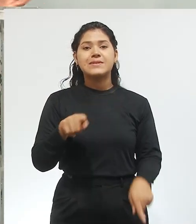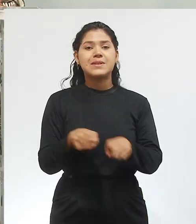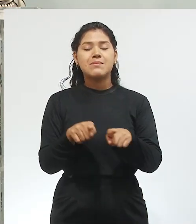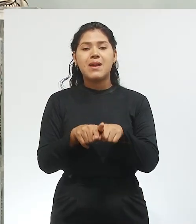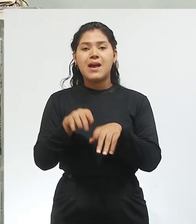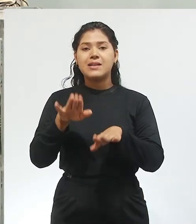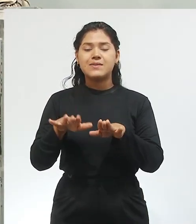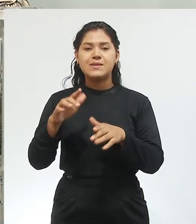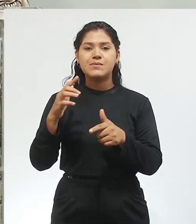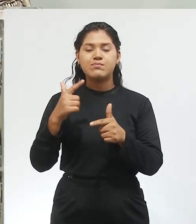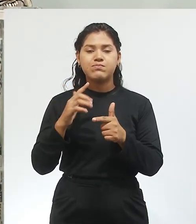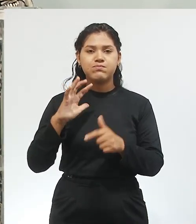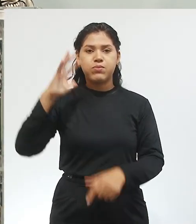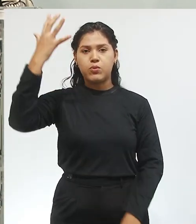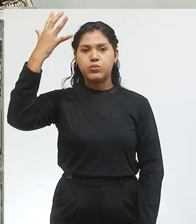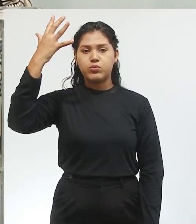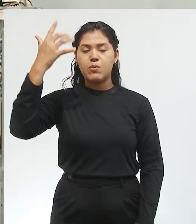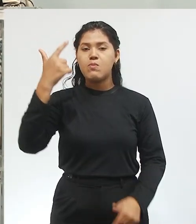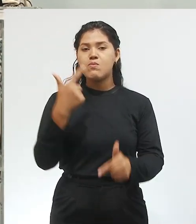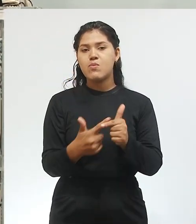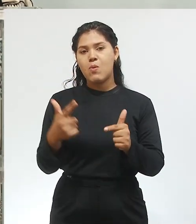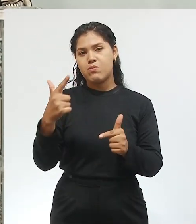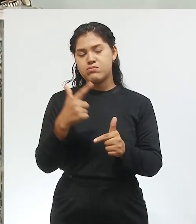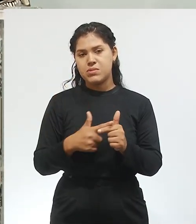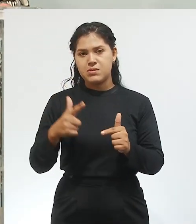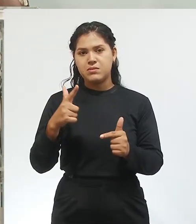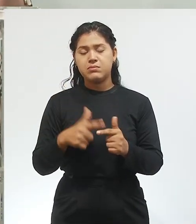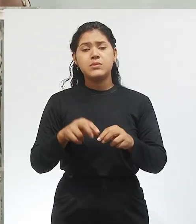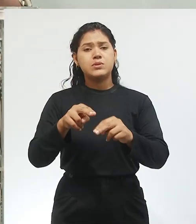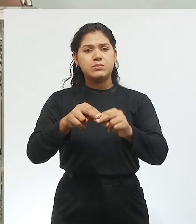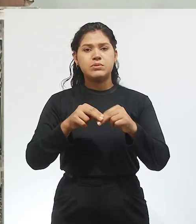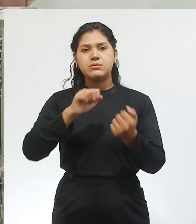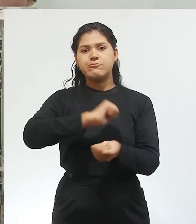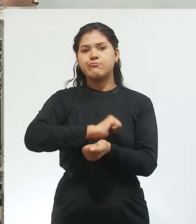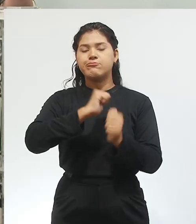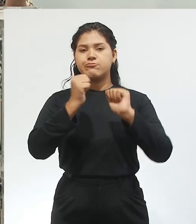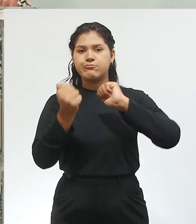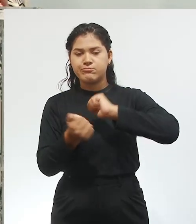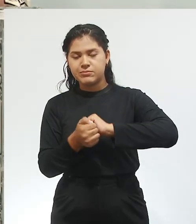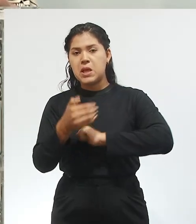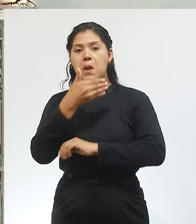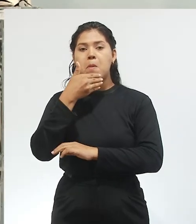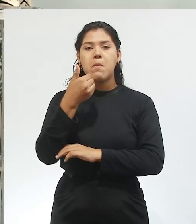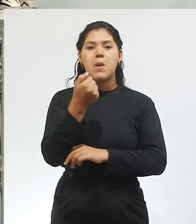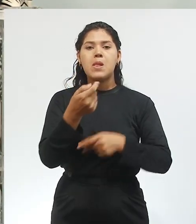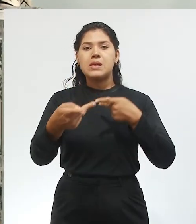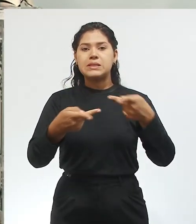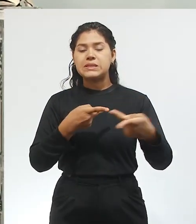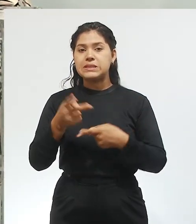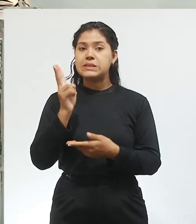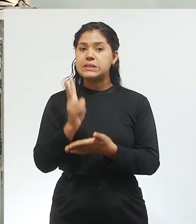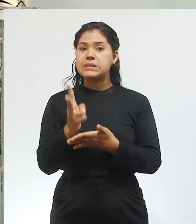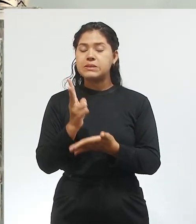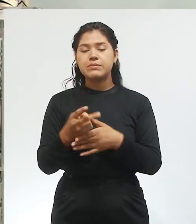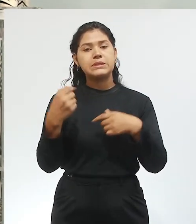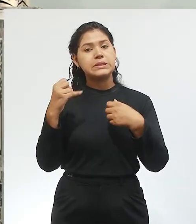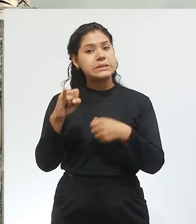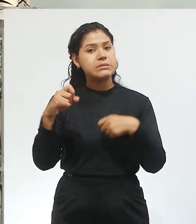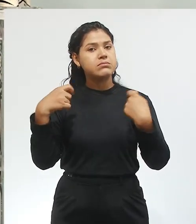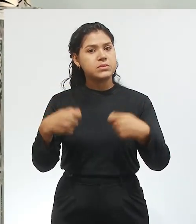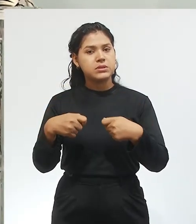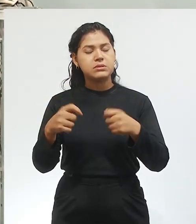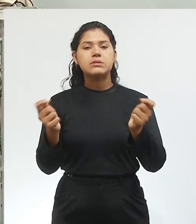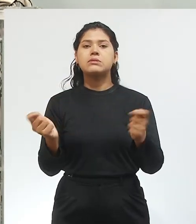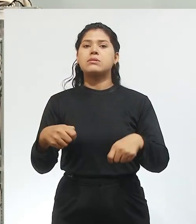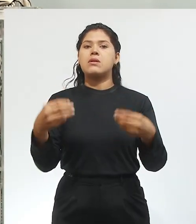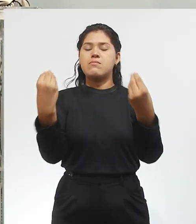uma maneira vão acontecer de outra maneira. Então, a gente tem que ter esse jogo de cintura para estar alterando o plano sempre que for